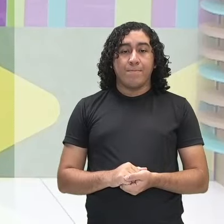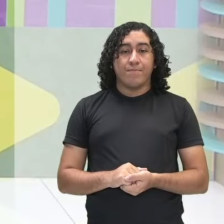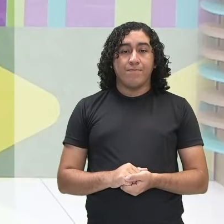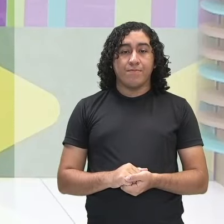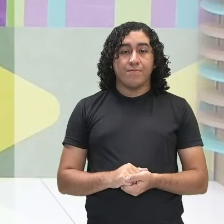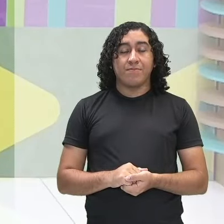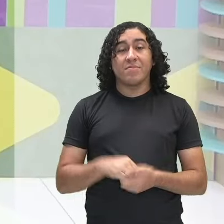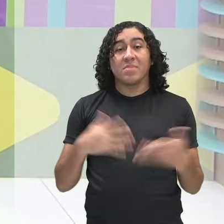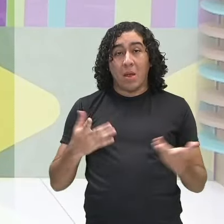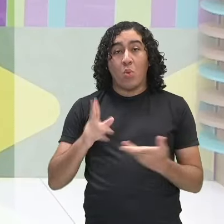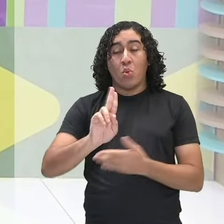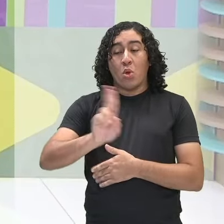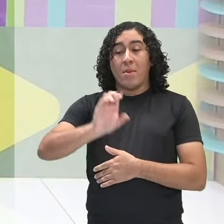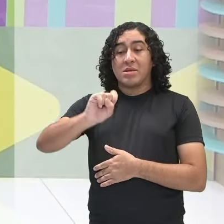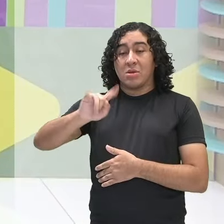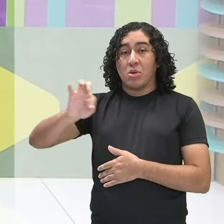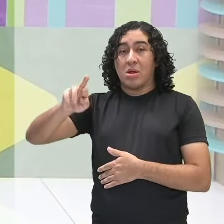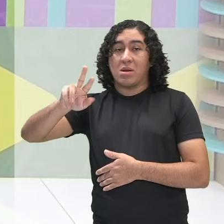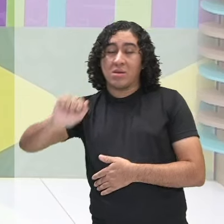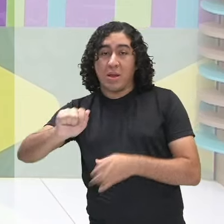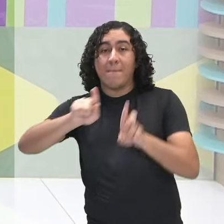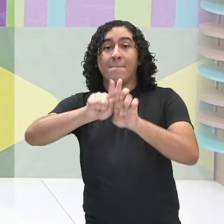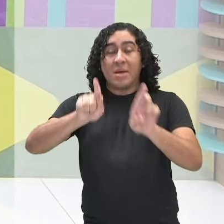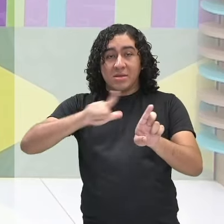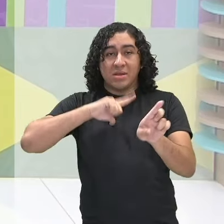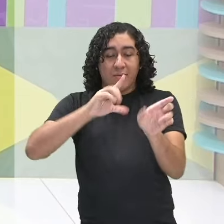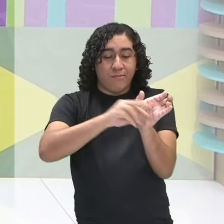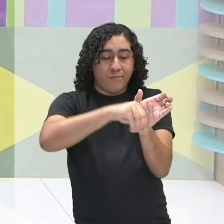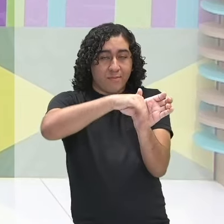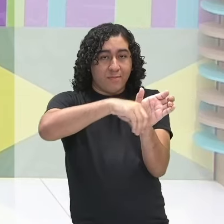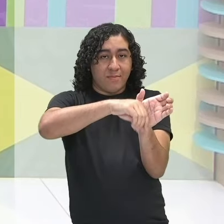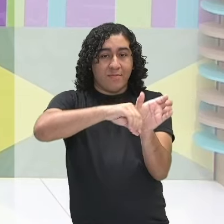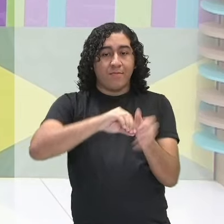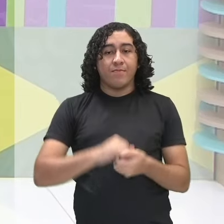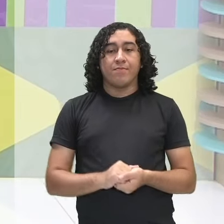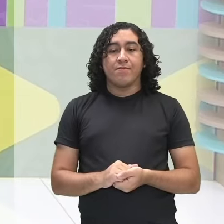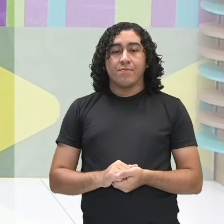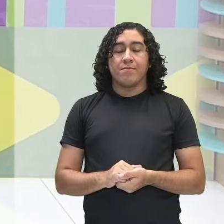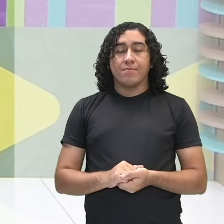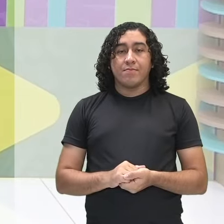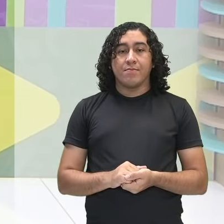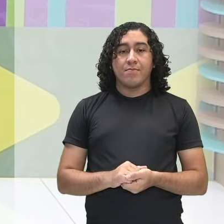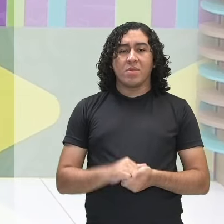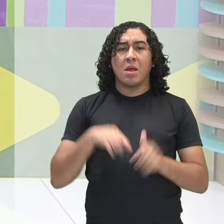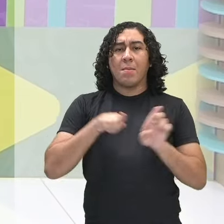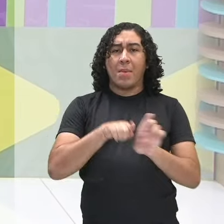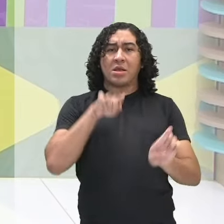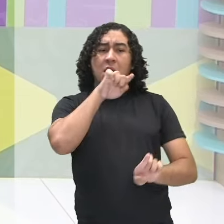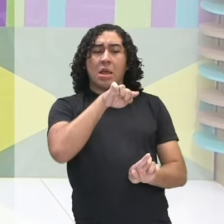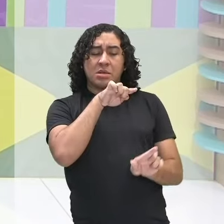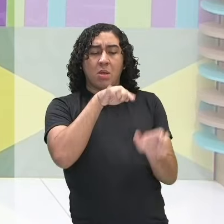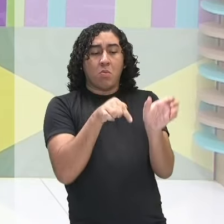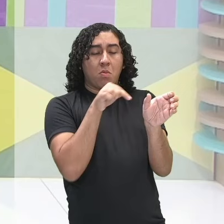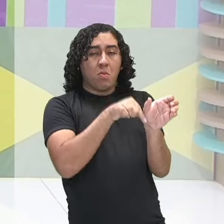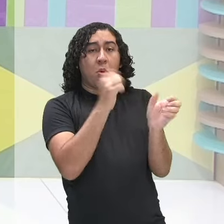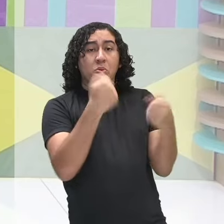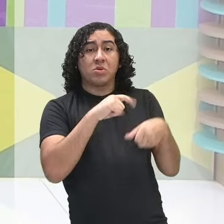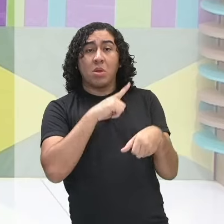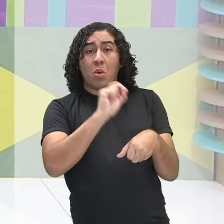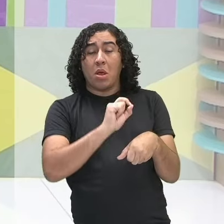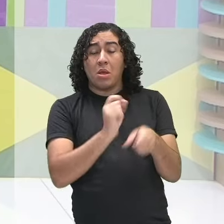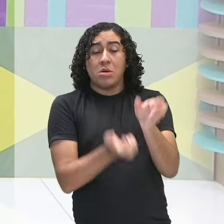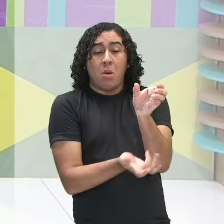solução está saturada com corpo de fundo. Mas essa solução, ela pode ser